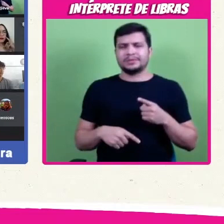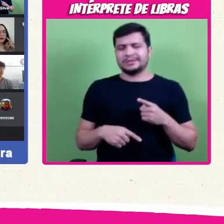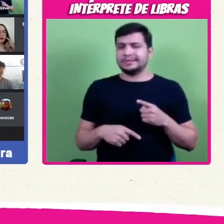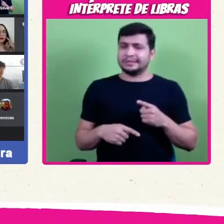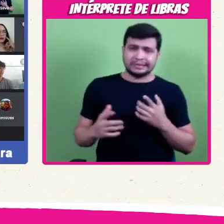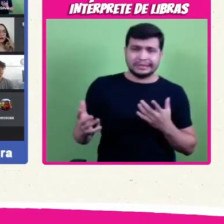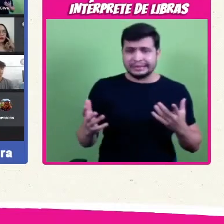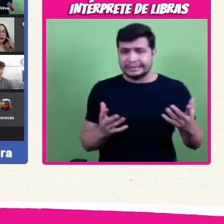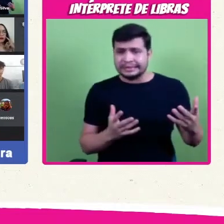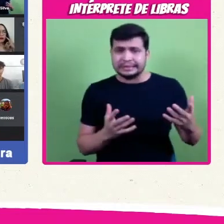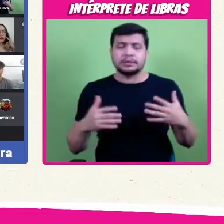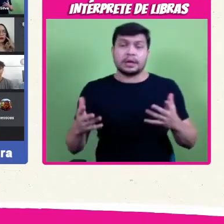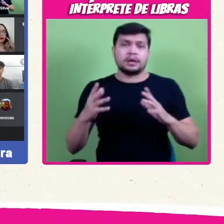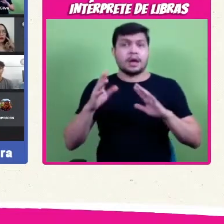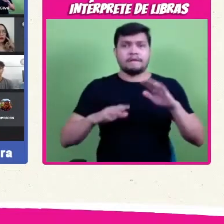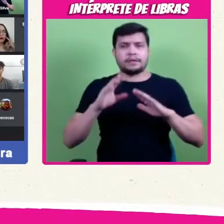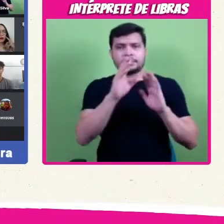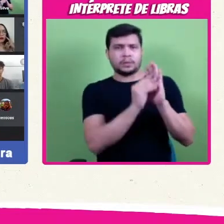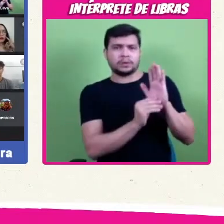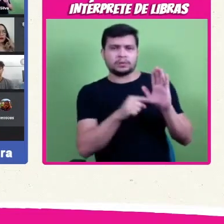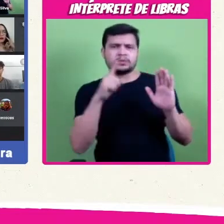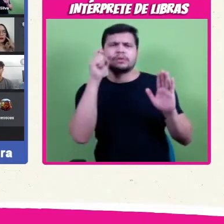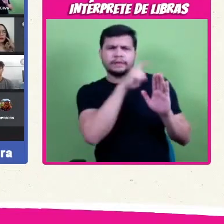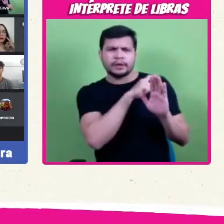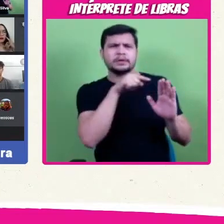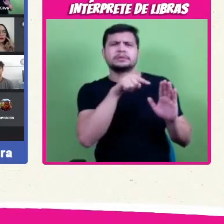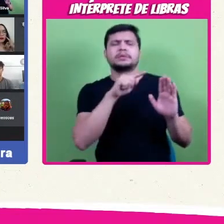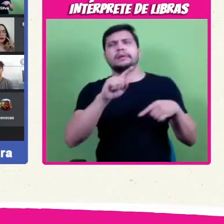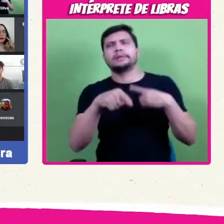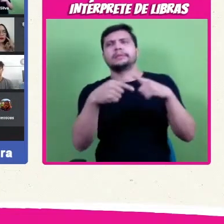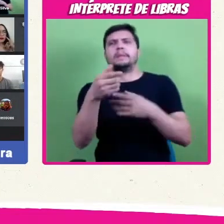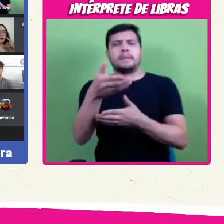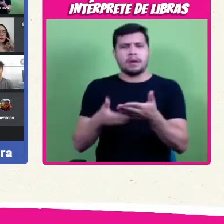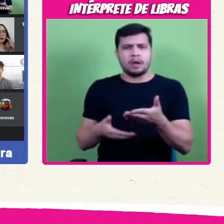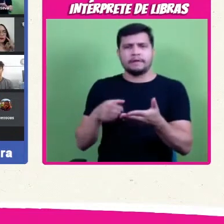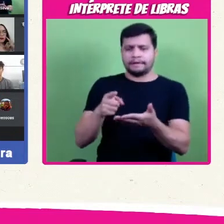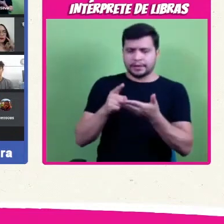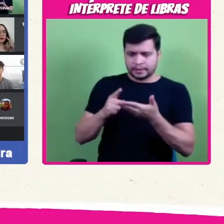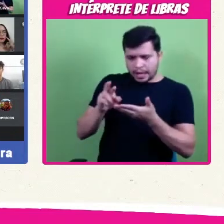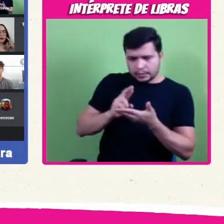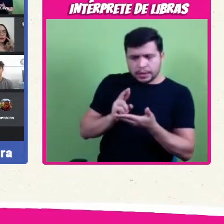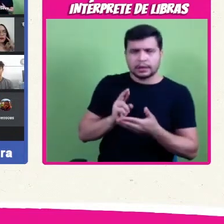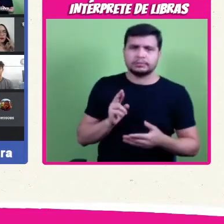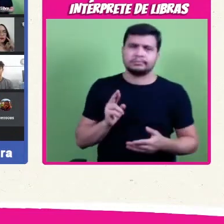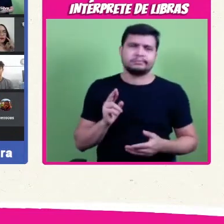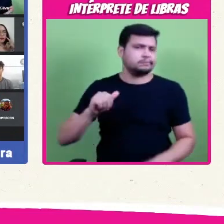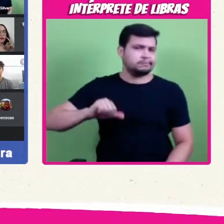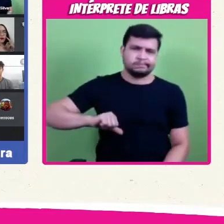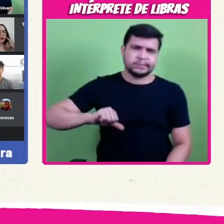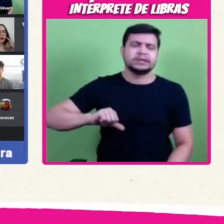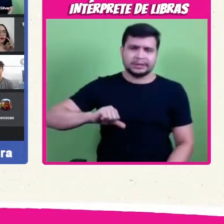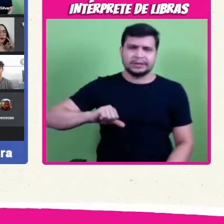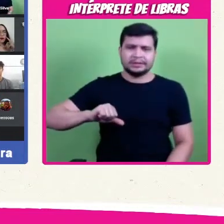numa prova, né, como o rapaz falou, nos números, nas notas, e você está com